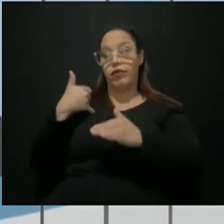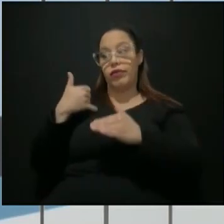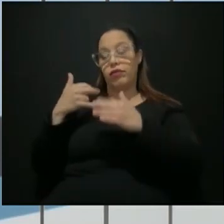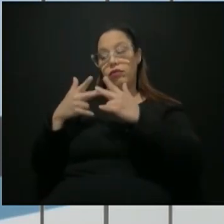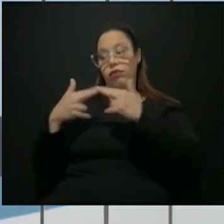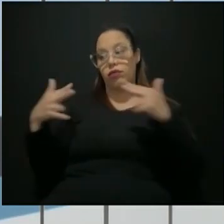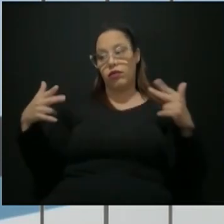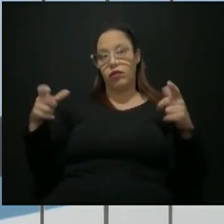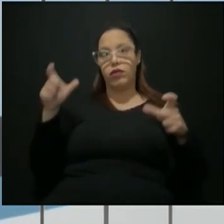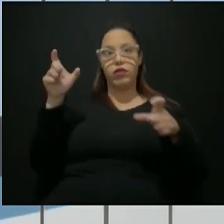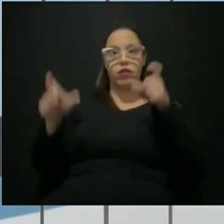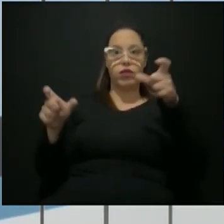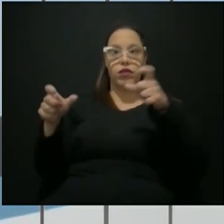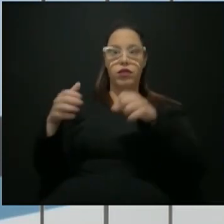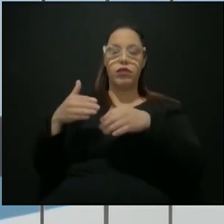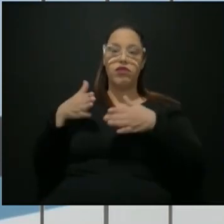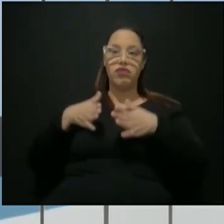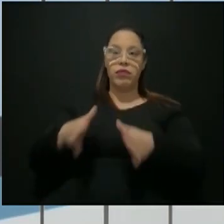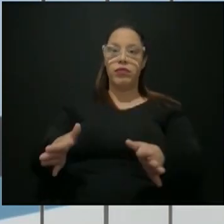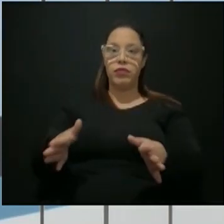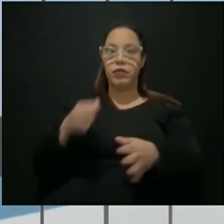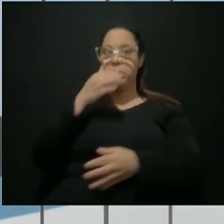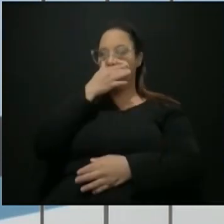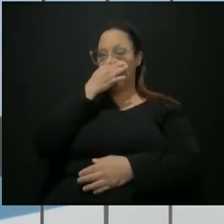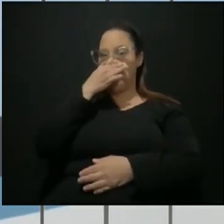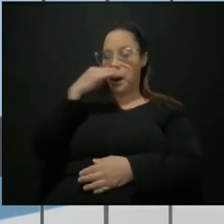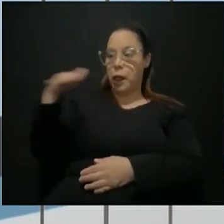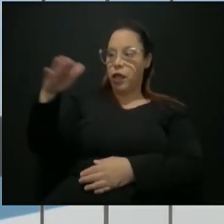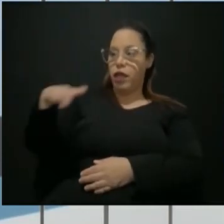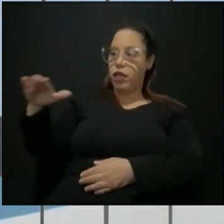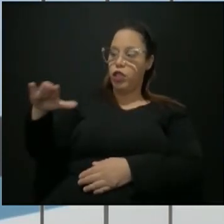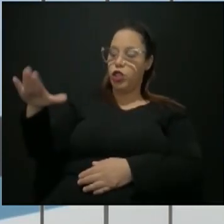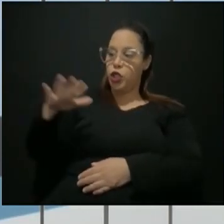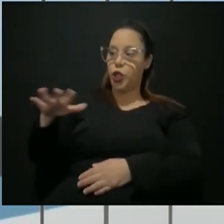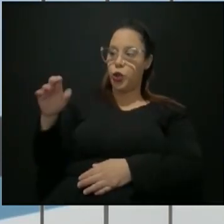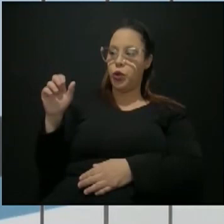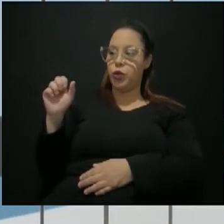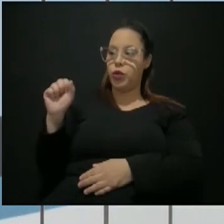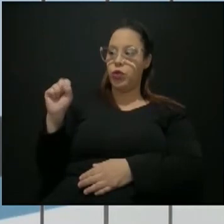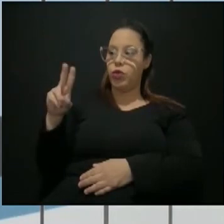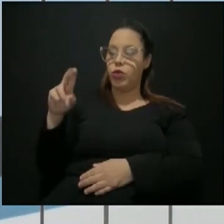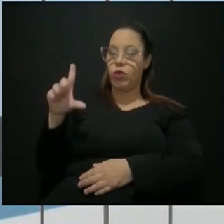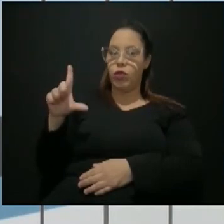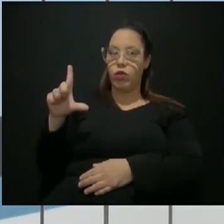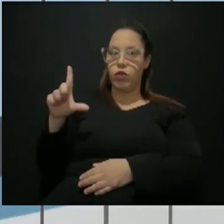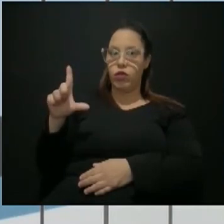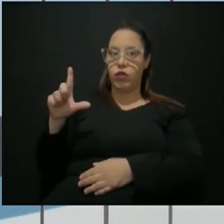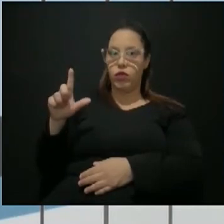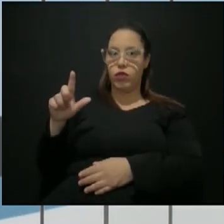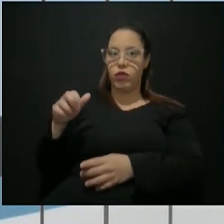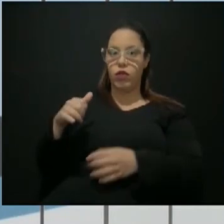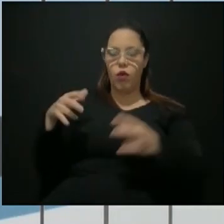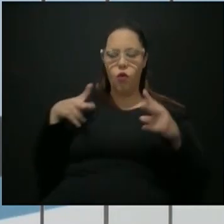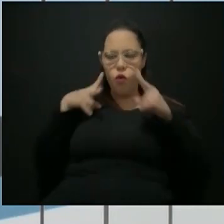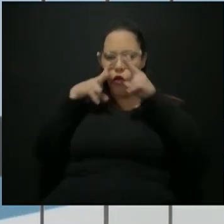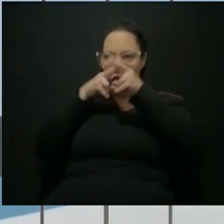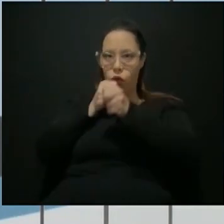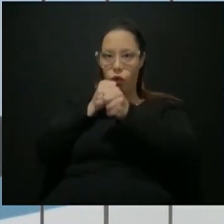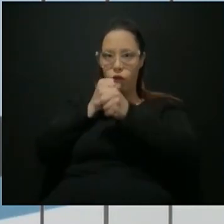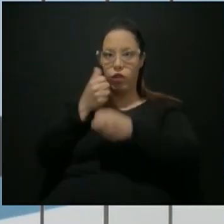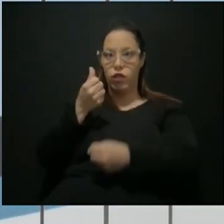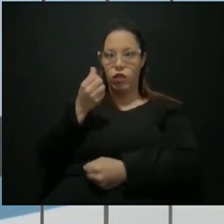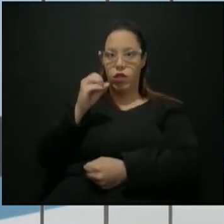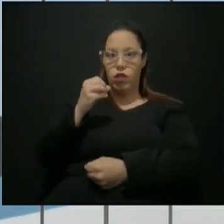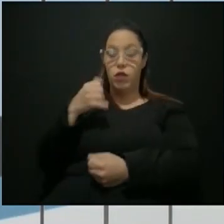pessoa nasceu. Olha. Então, pessoas da região sul, em média, têm características de força de 10 anos mais jovens